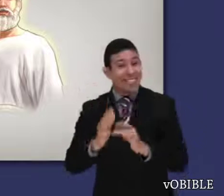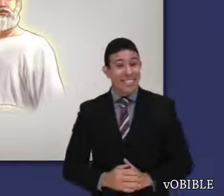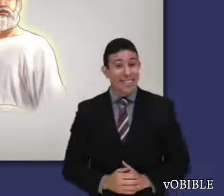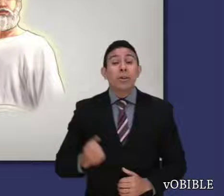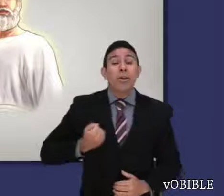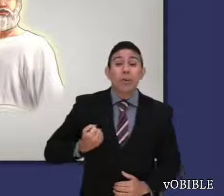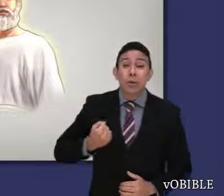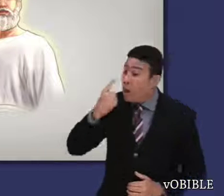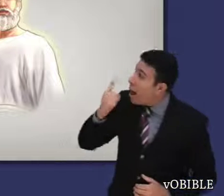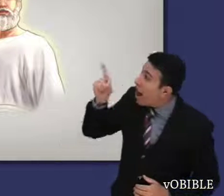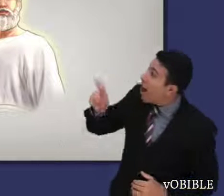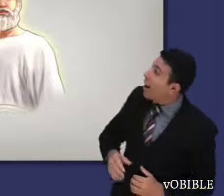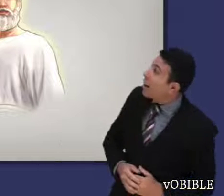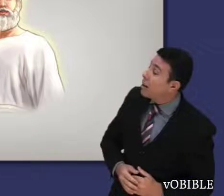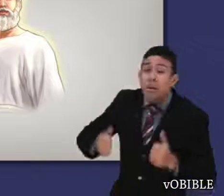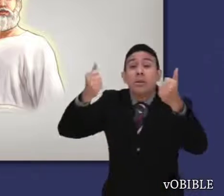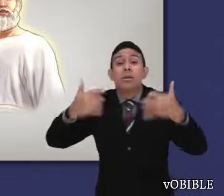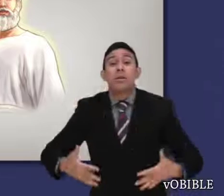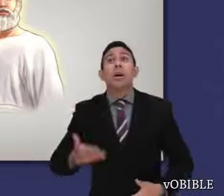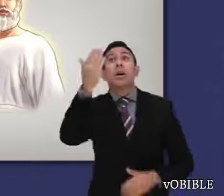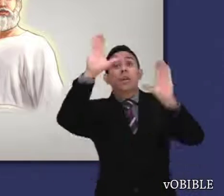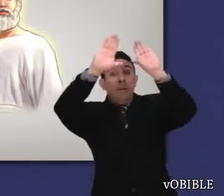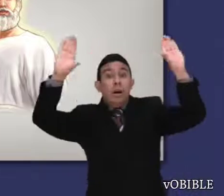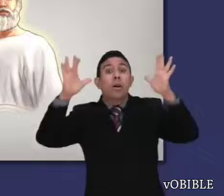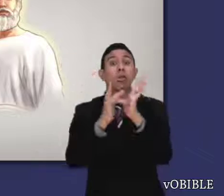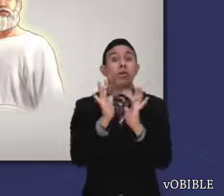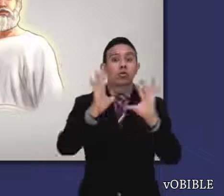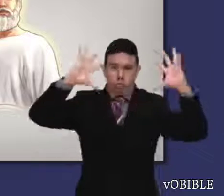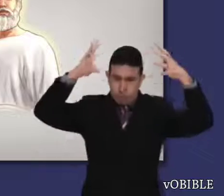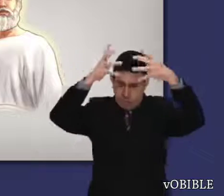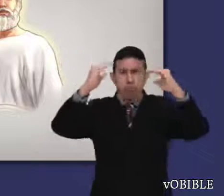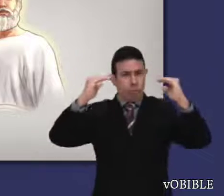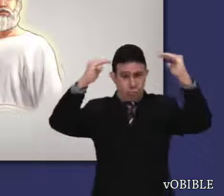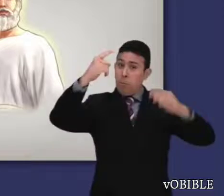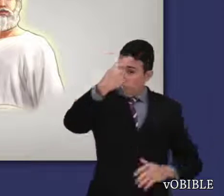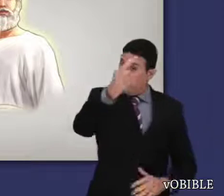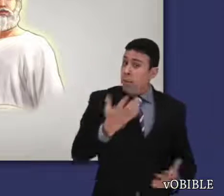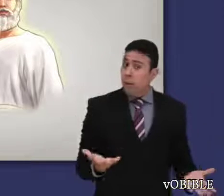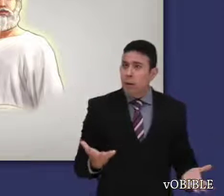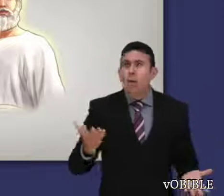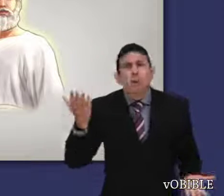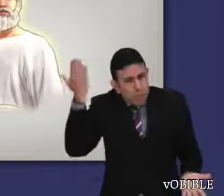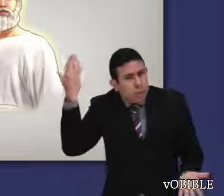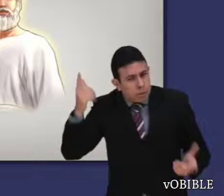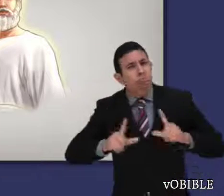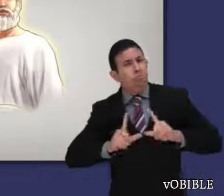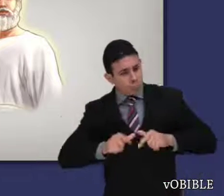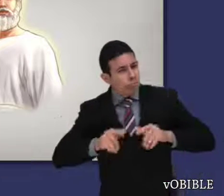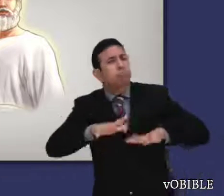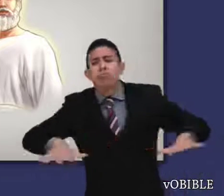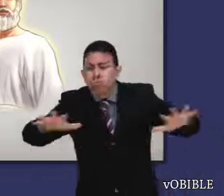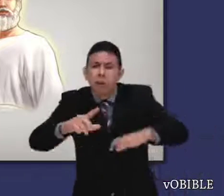capítulos 4 a 10, vemos Jesus como sumo sacerdote no céu, muito superior aos sumos sacerdotes judeus que serviam no